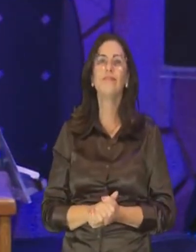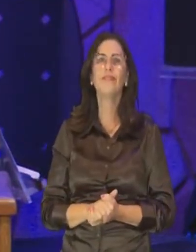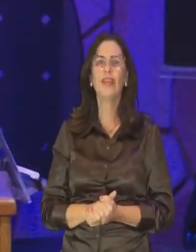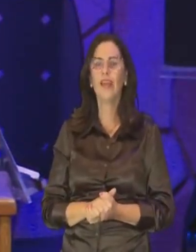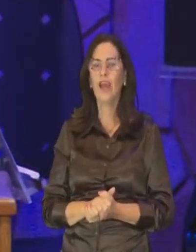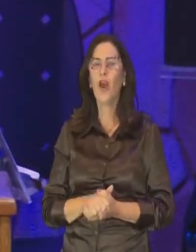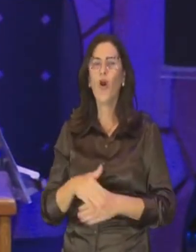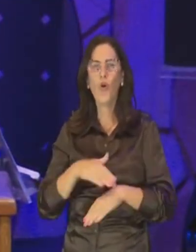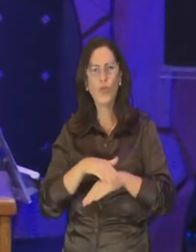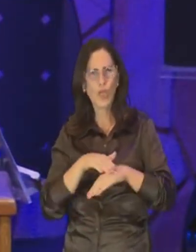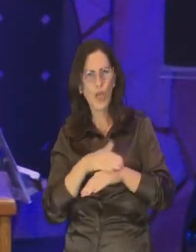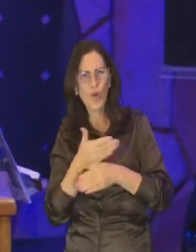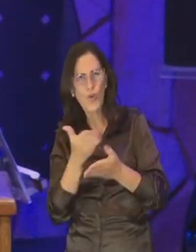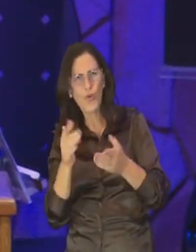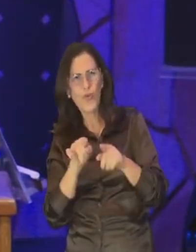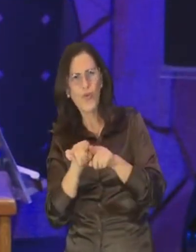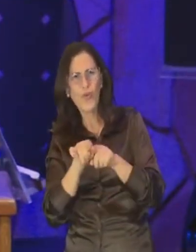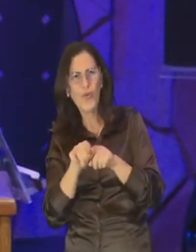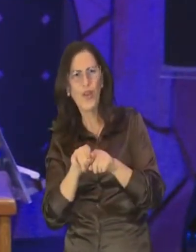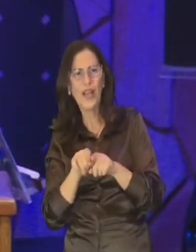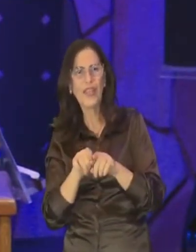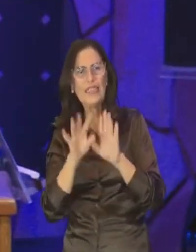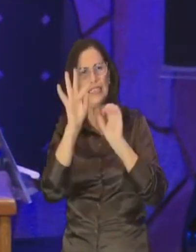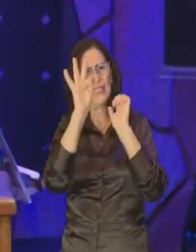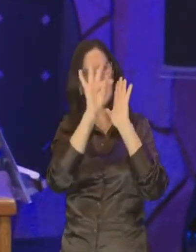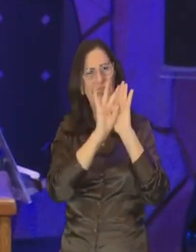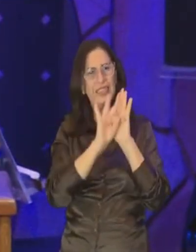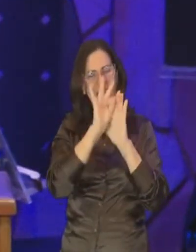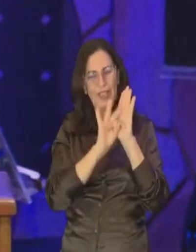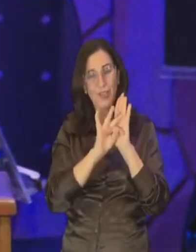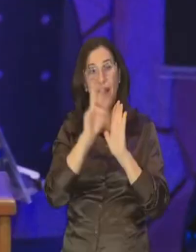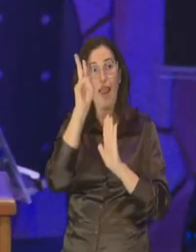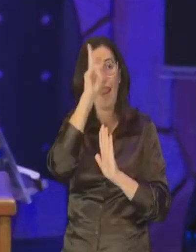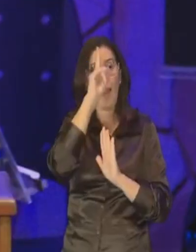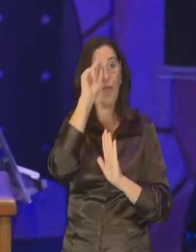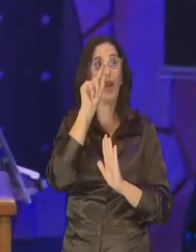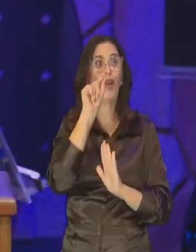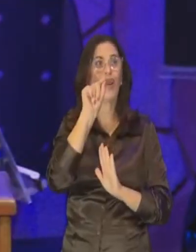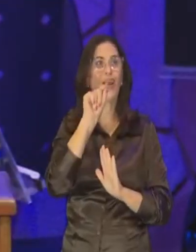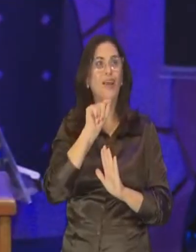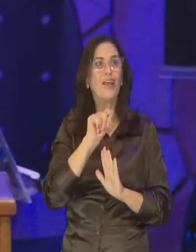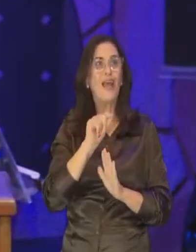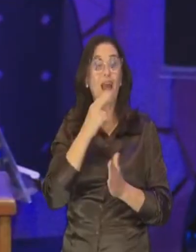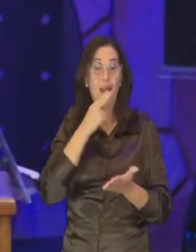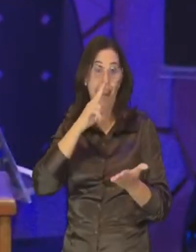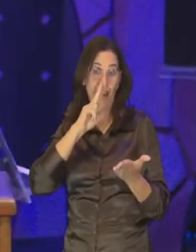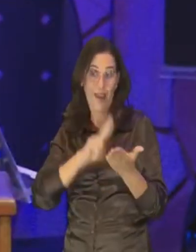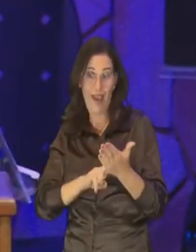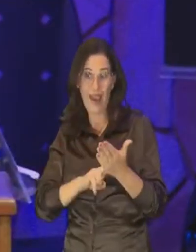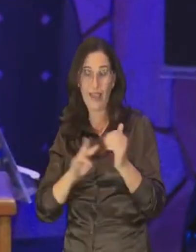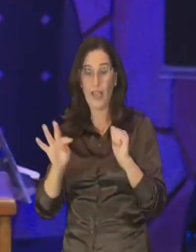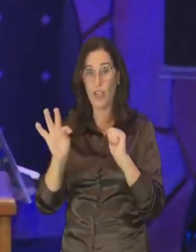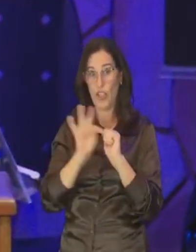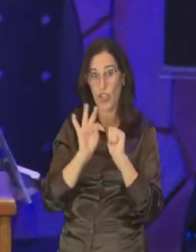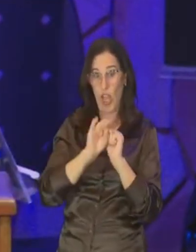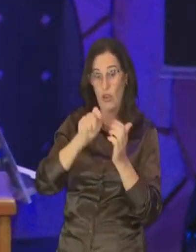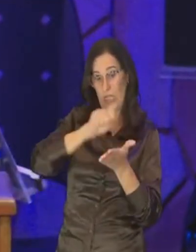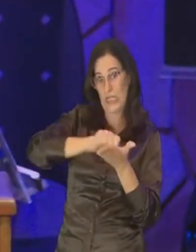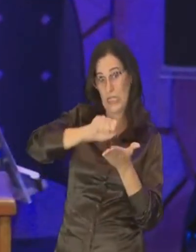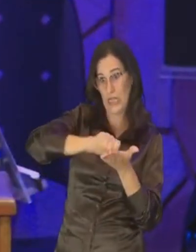Gostaria de começar com os irmãos nesse texto, lembrando que essa carta que Tiago